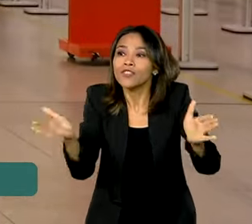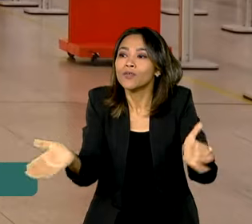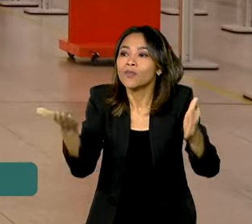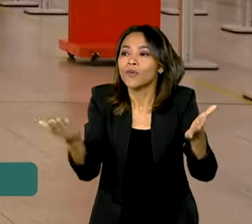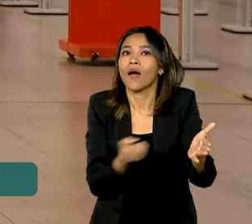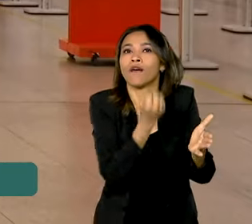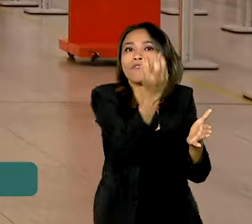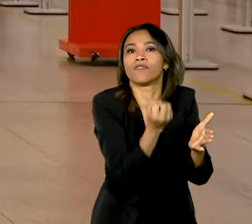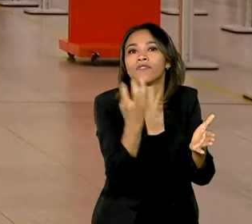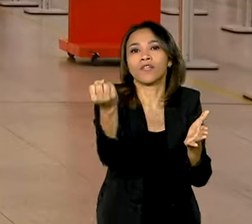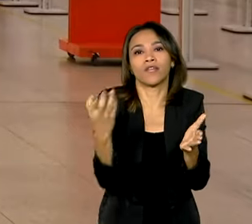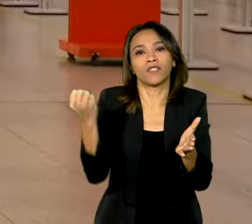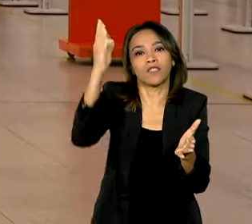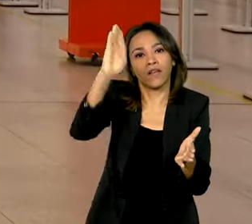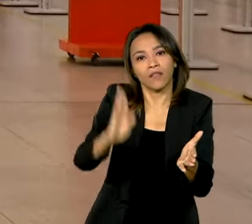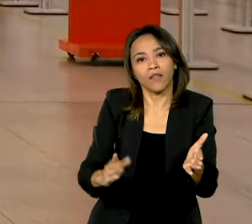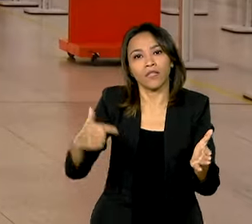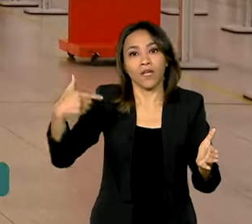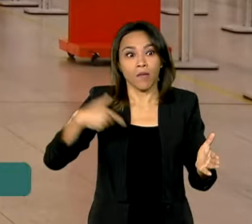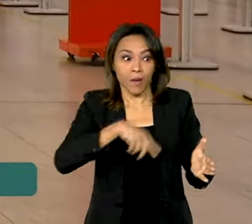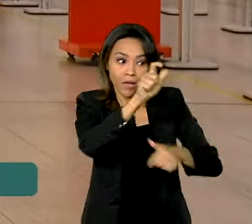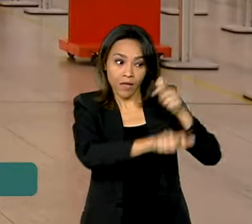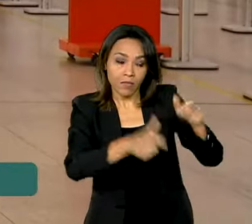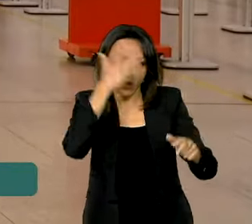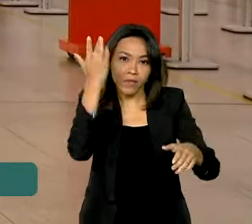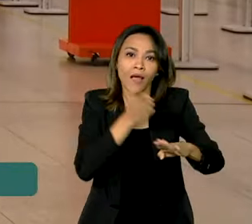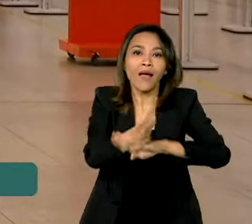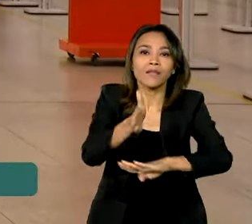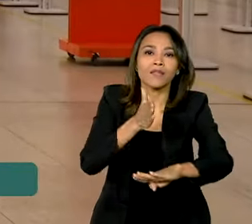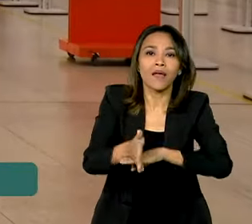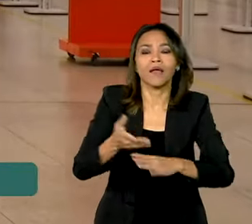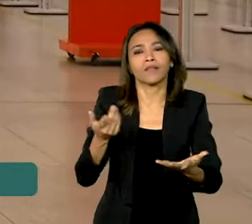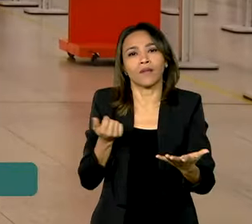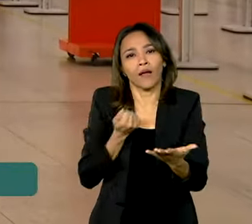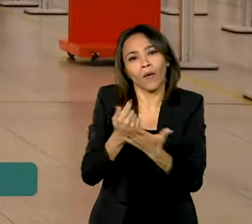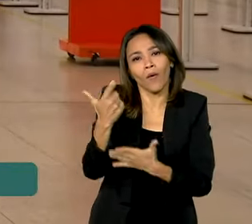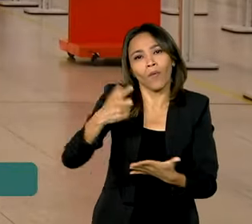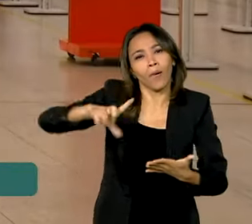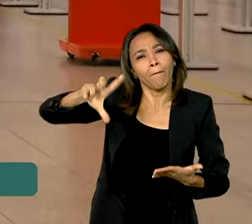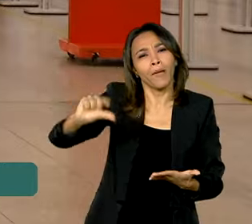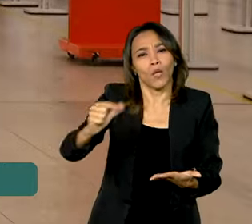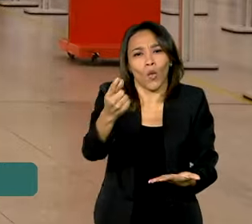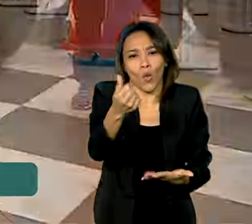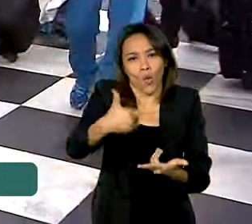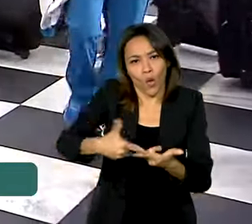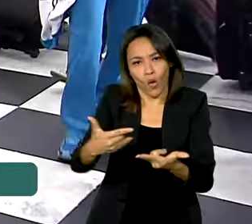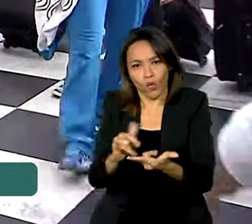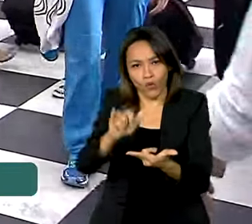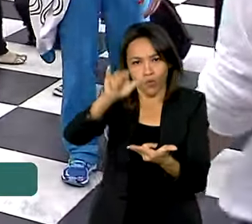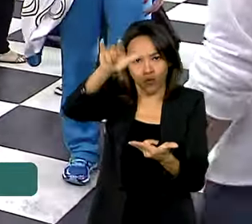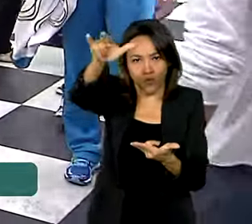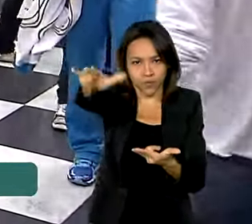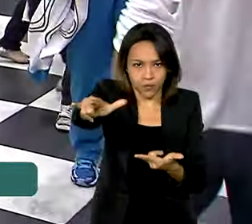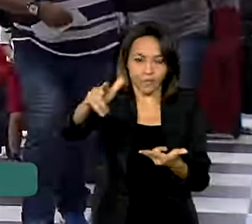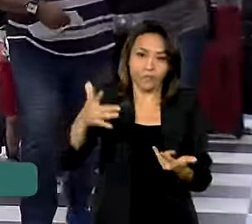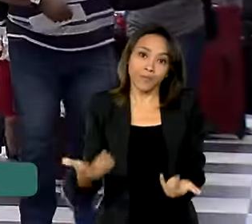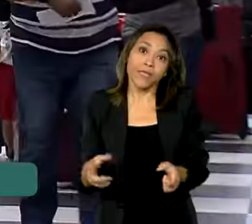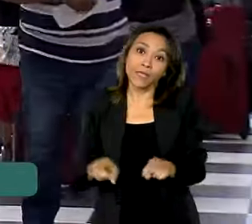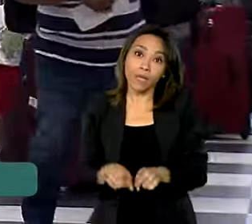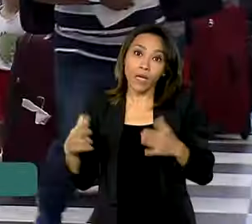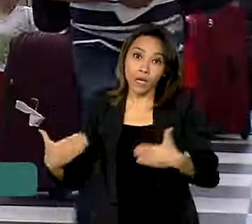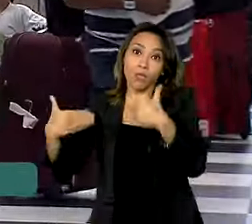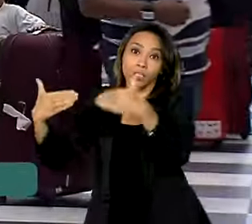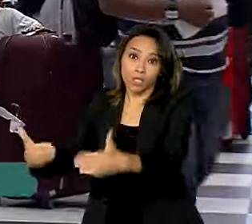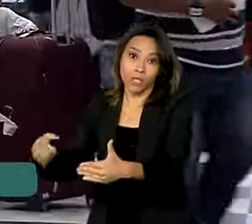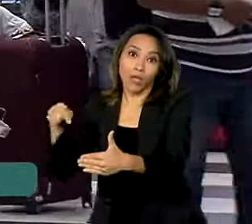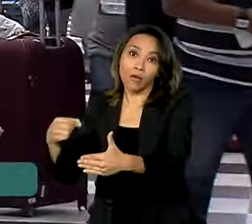da população brasileira acesso a tarifas aéreas com preços mais acessíveis. Inclusive, o Ministério faz um